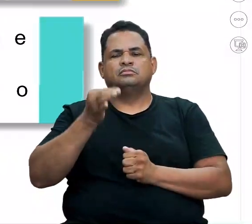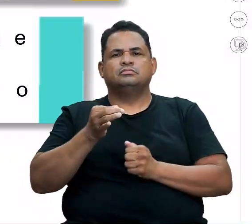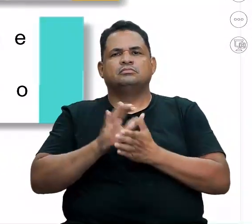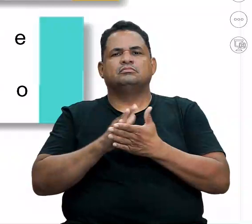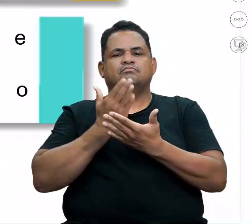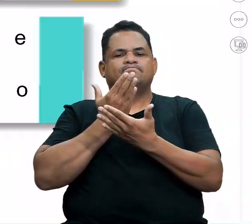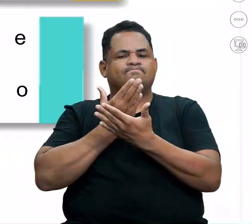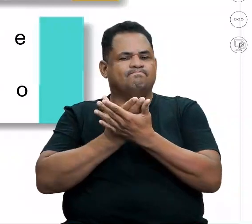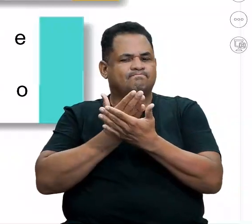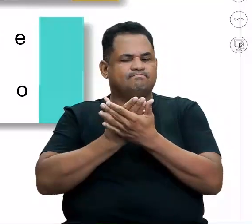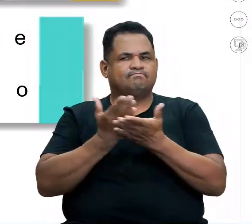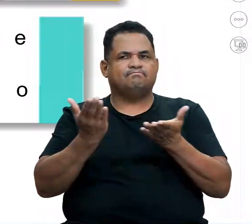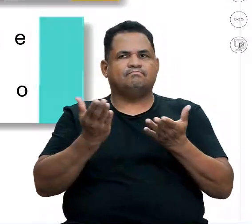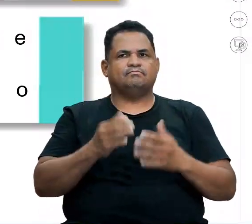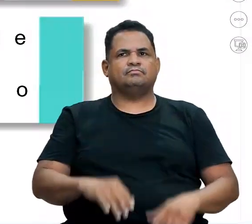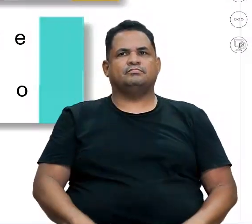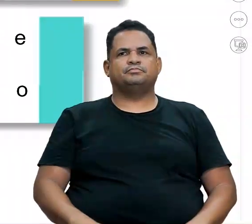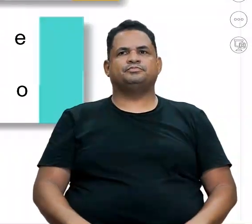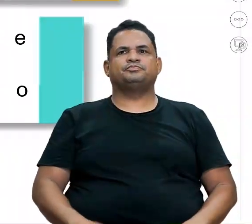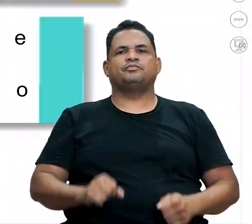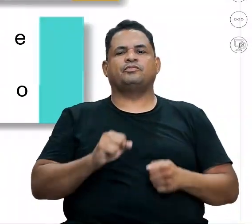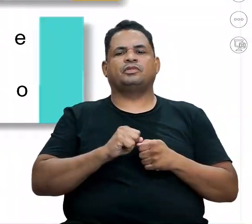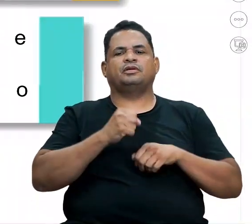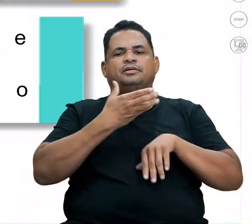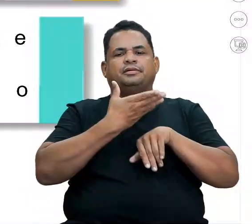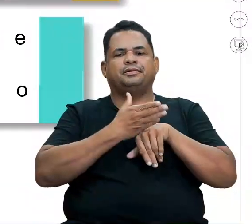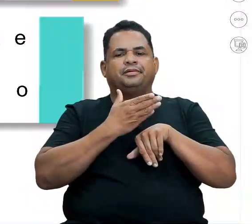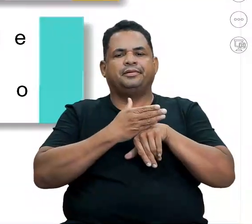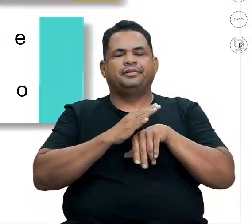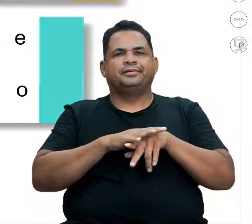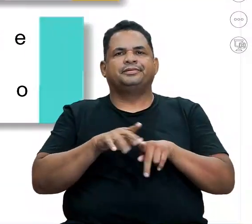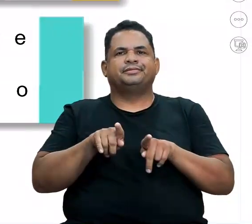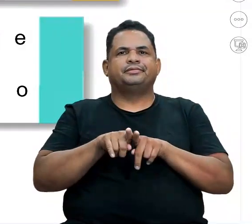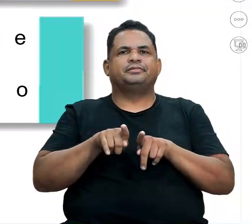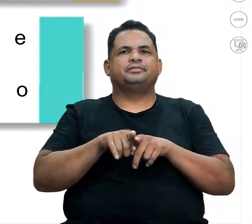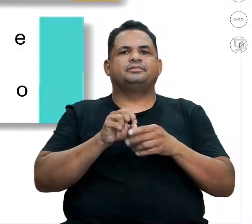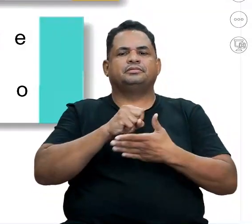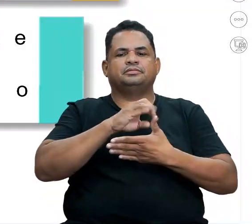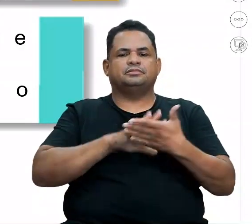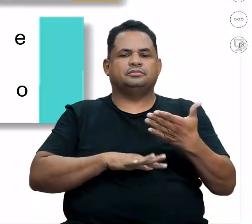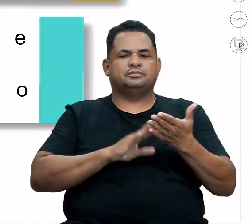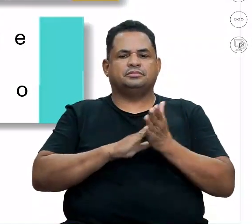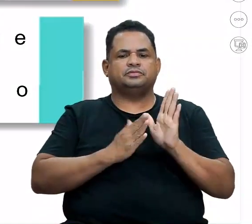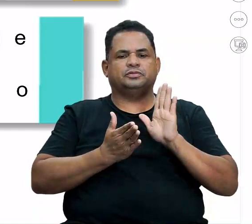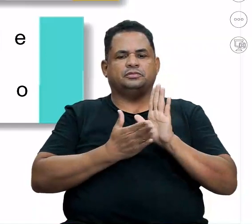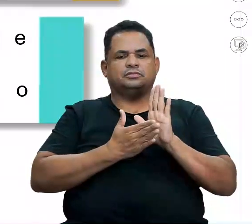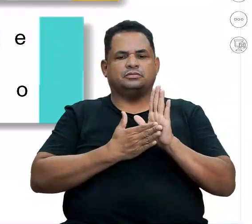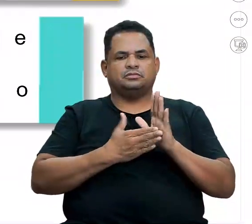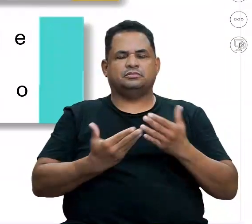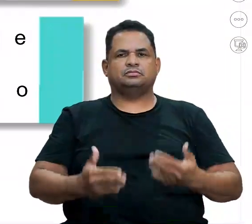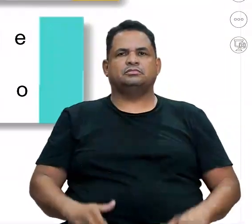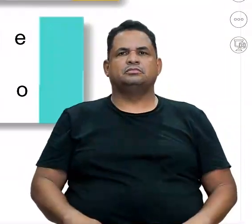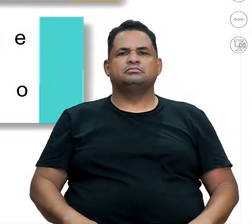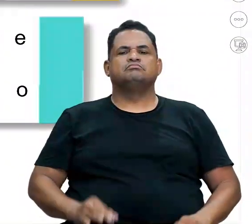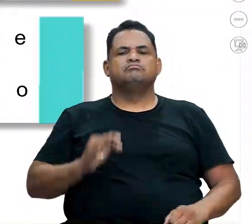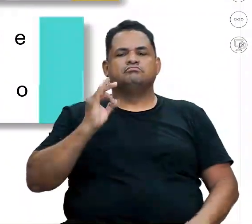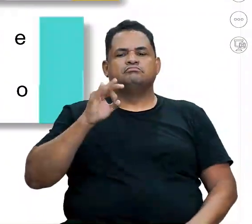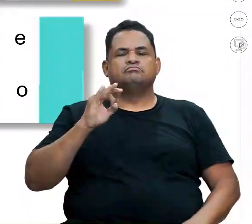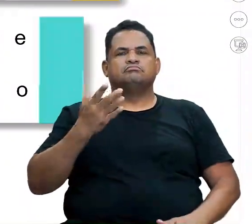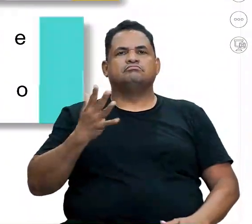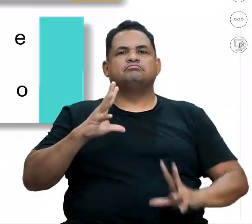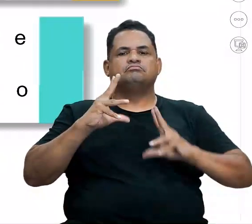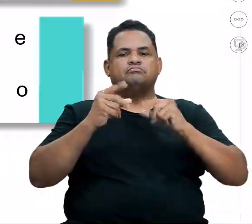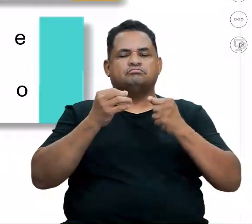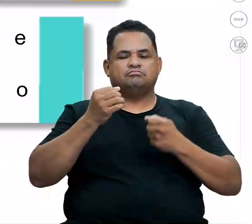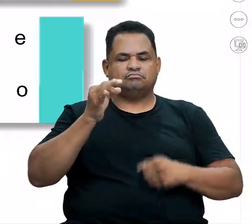aulas, fez os exercícios, né, as atividades que foram propostas, vai dar tudo certo, eu tenho certeza disso,